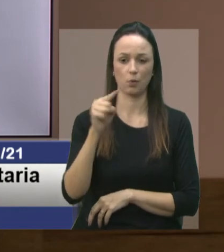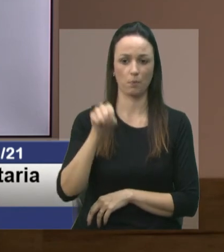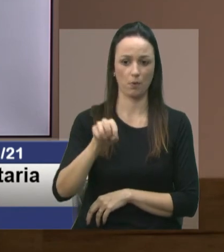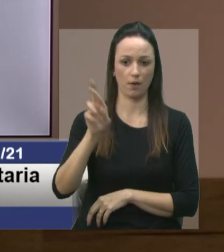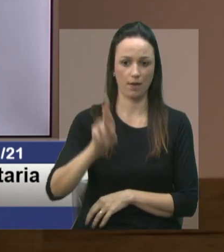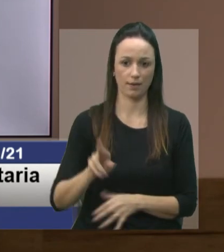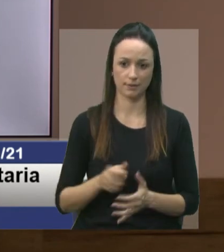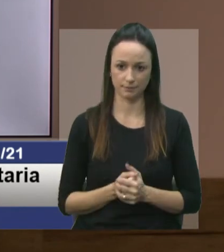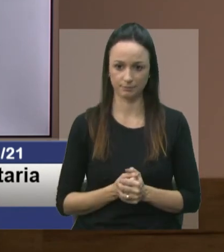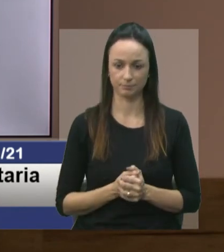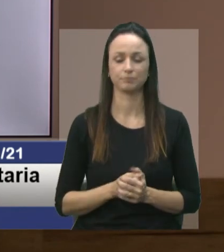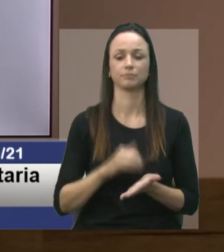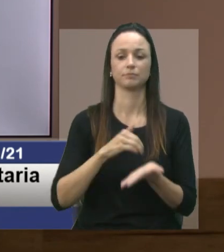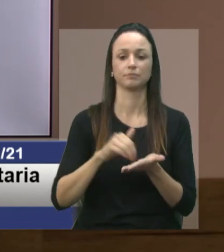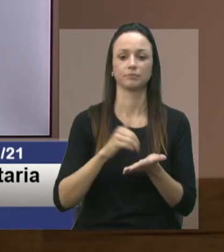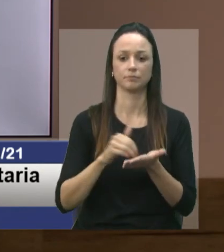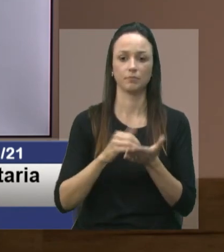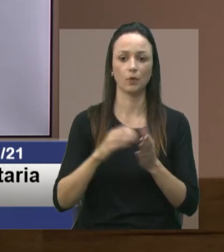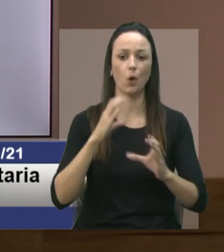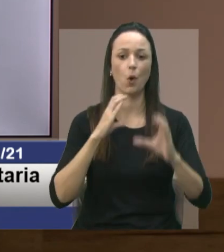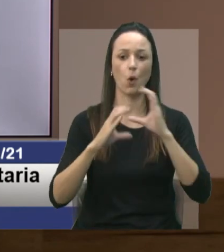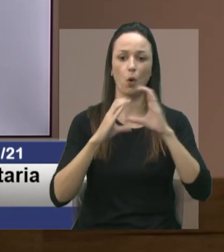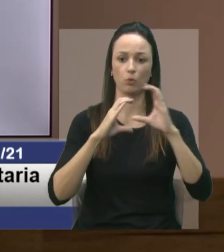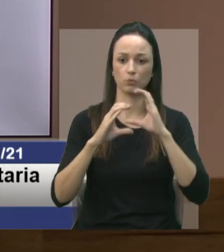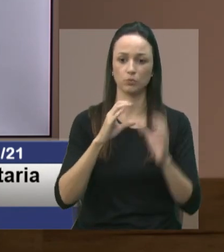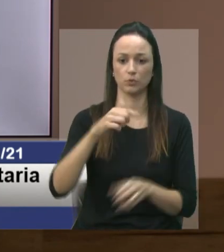R$ 1.781.000. Secretaria de Comunicação,